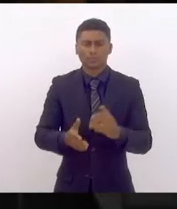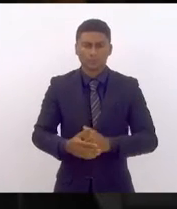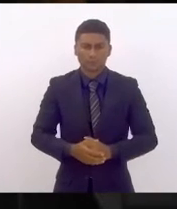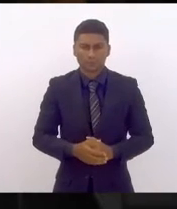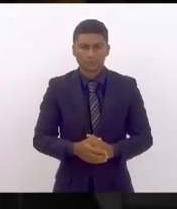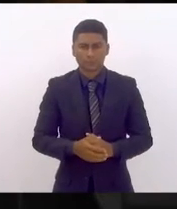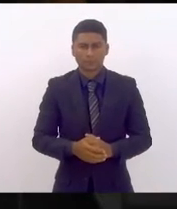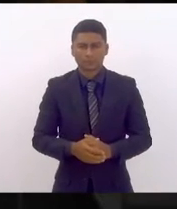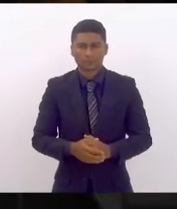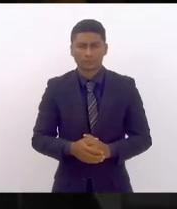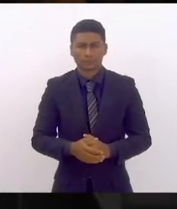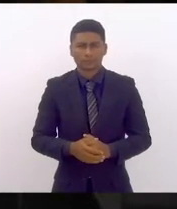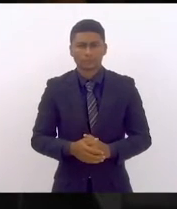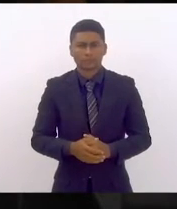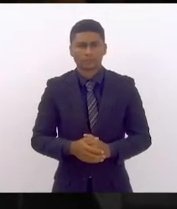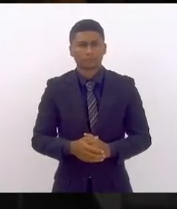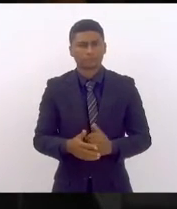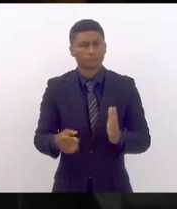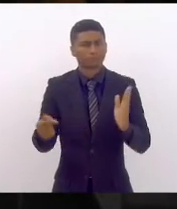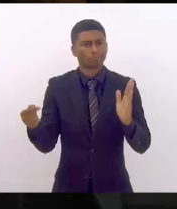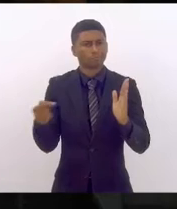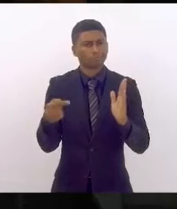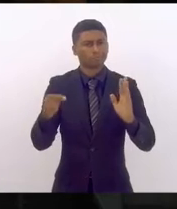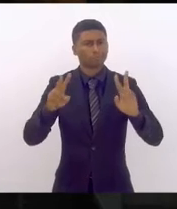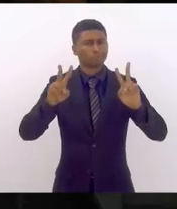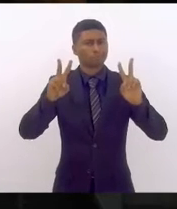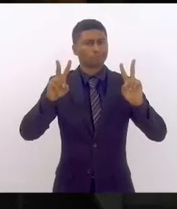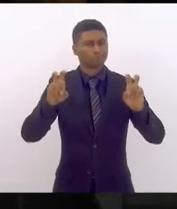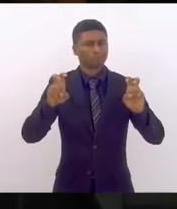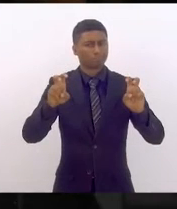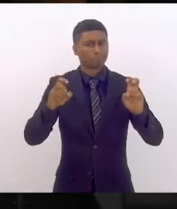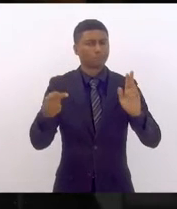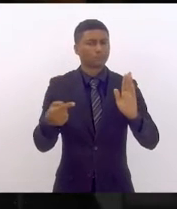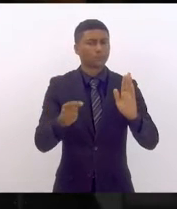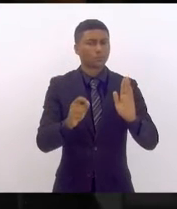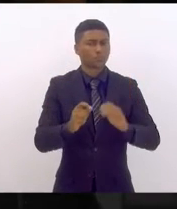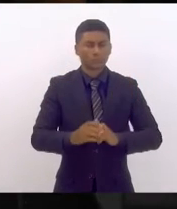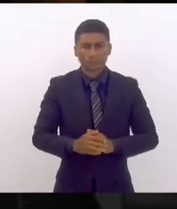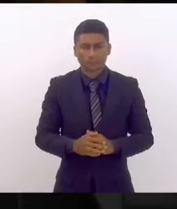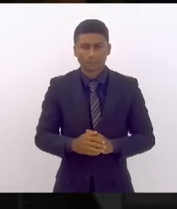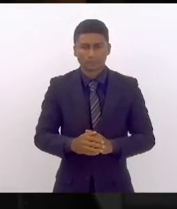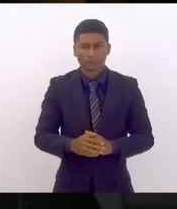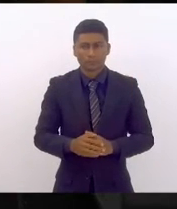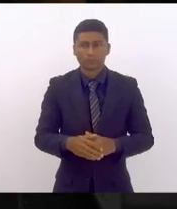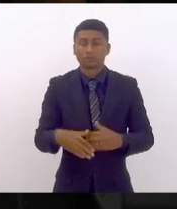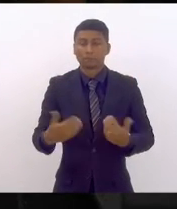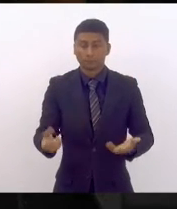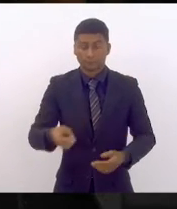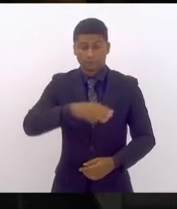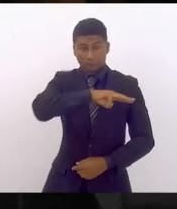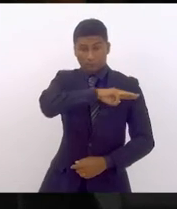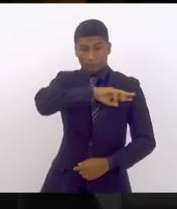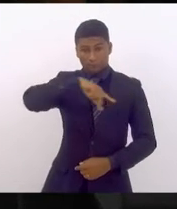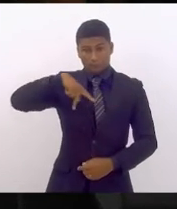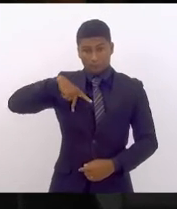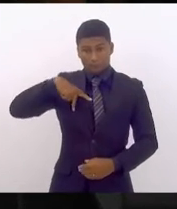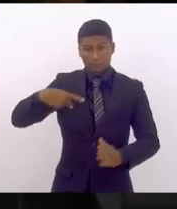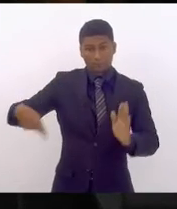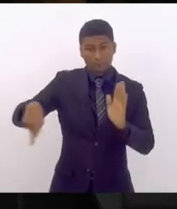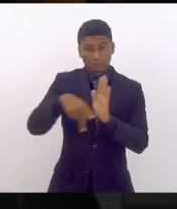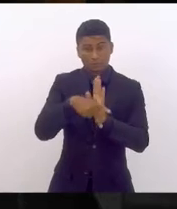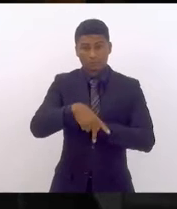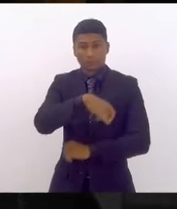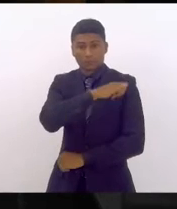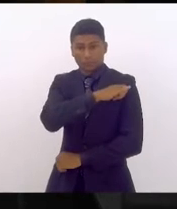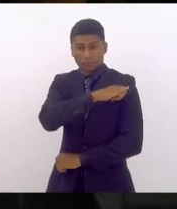com o seguinte com a seguinte Manchete Ministério Público do Rio de Janeiro